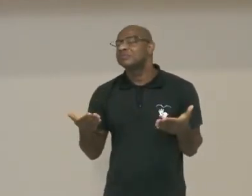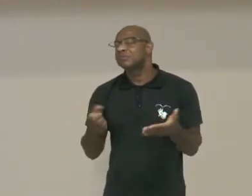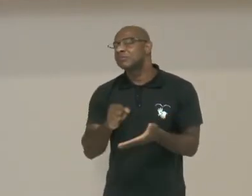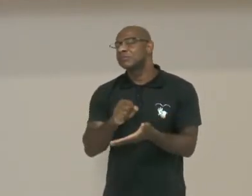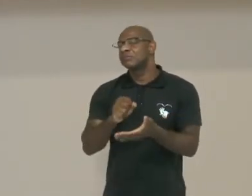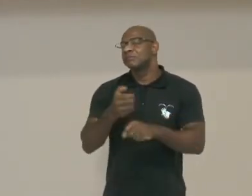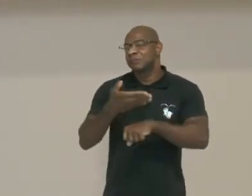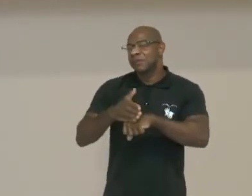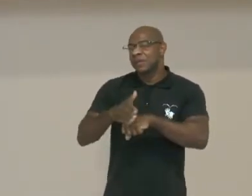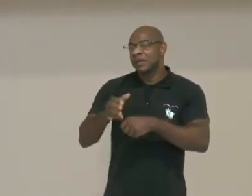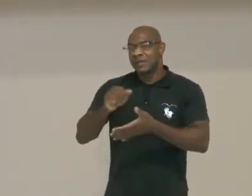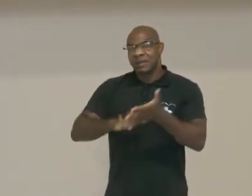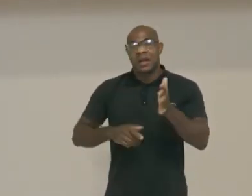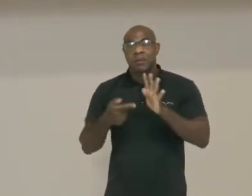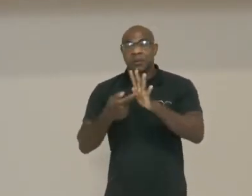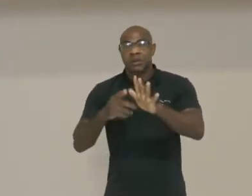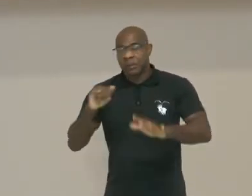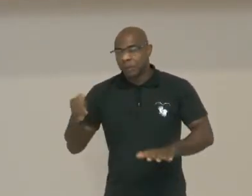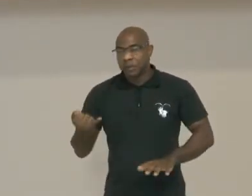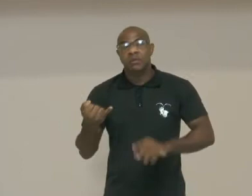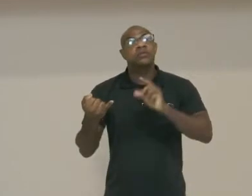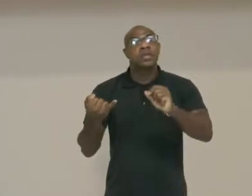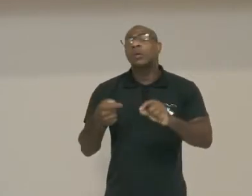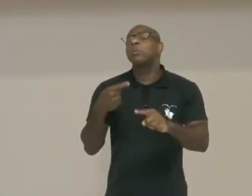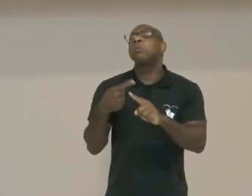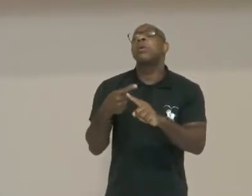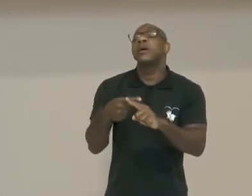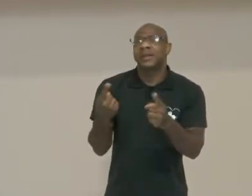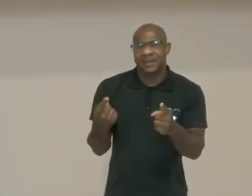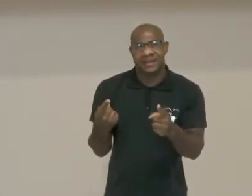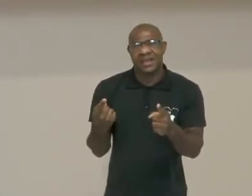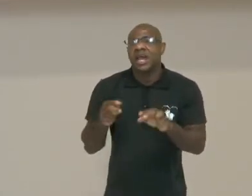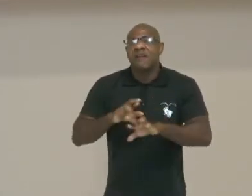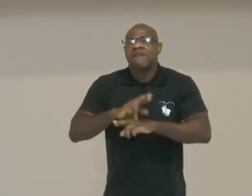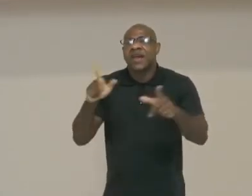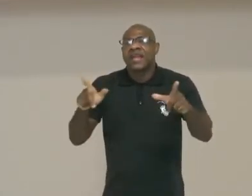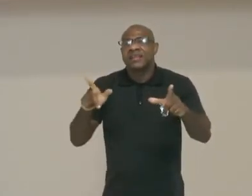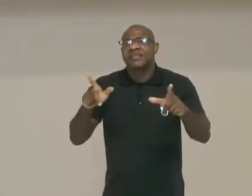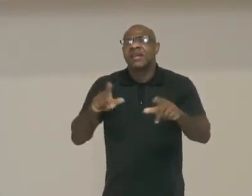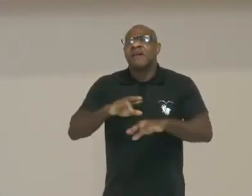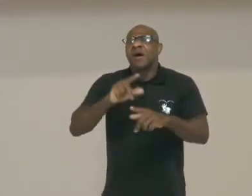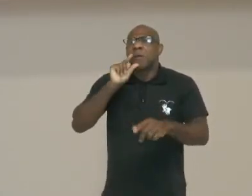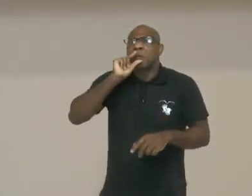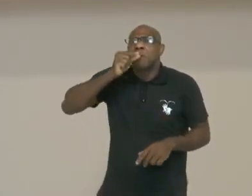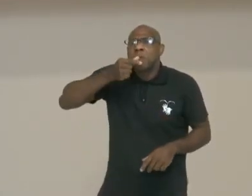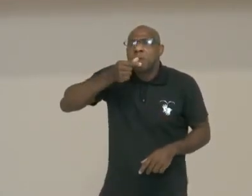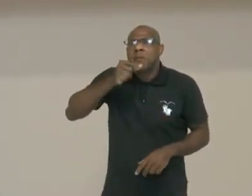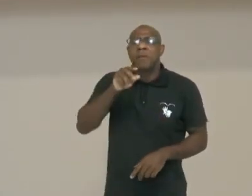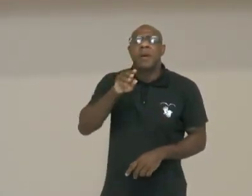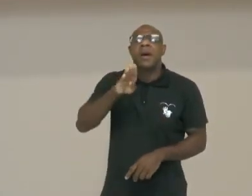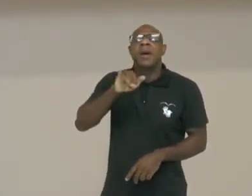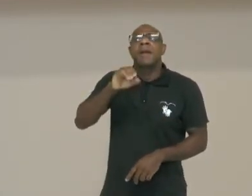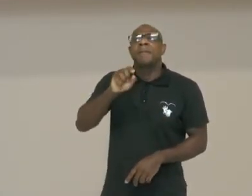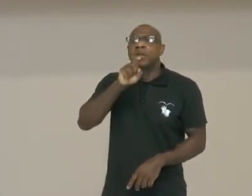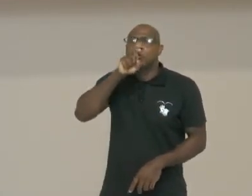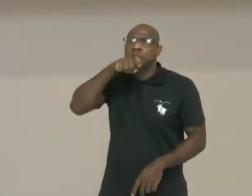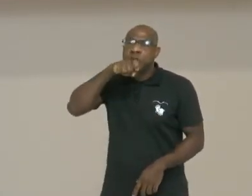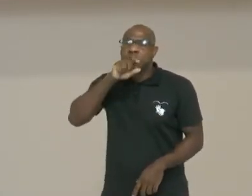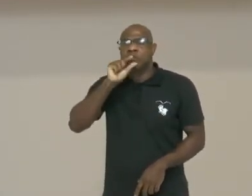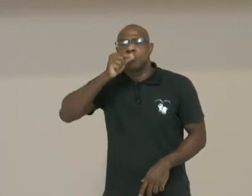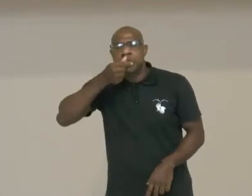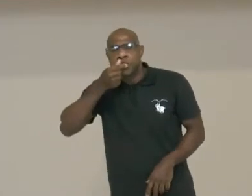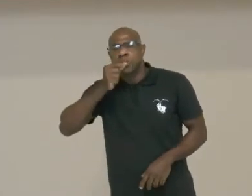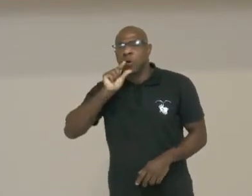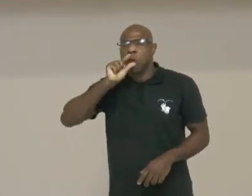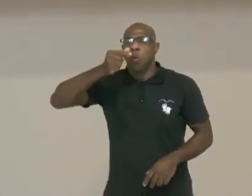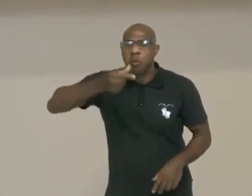atividade? É mostrarmos a importância e o porquê, né? Da diferença de tantos bicos, né? Aquela ave tem um bico assim, aquela ave tem um bico assado. Então vamos